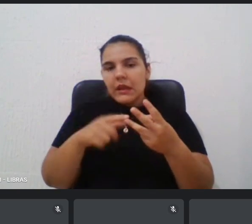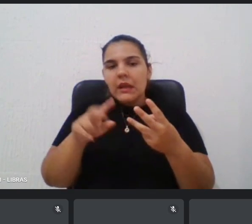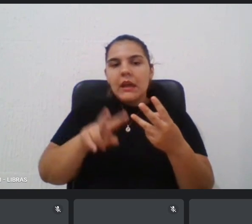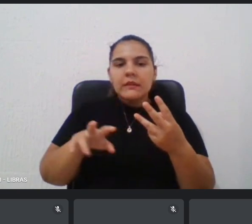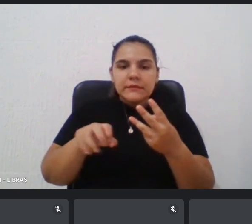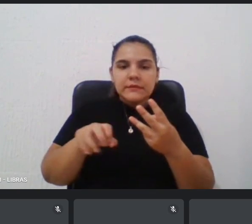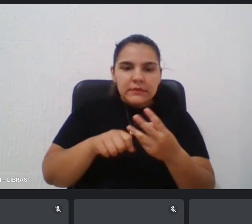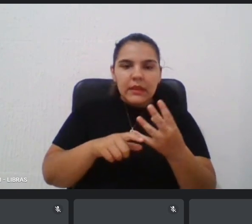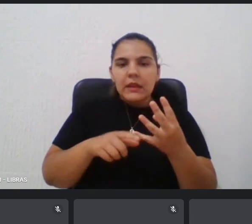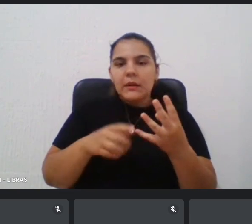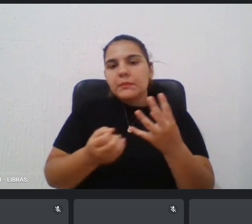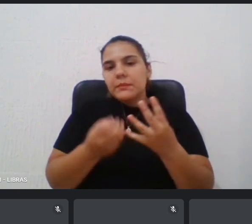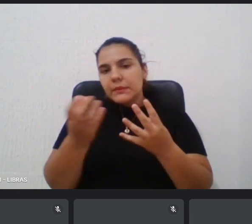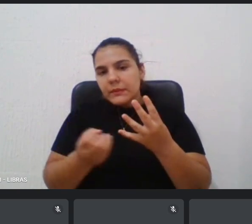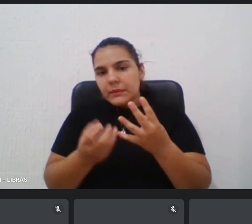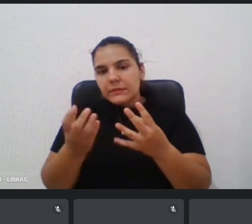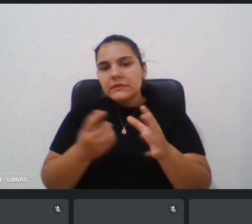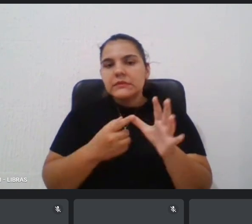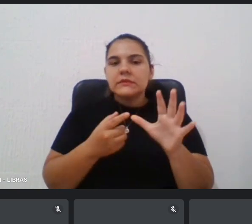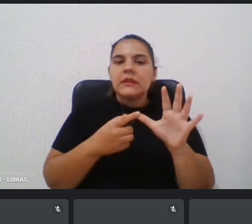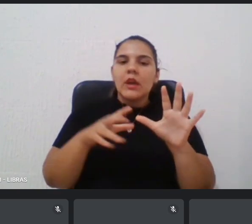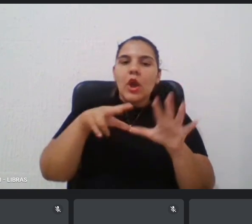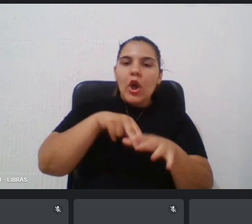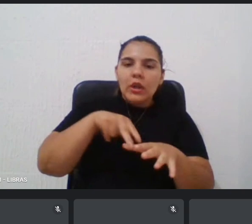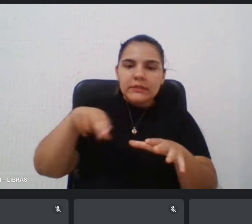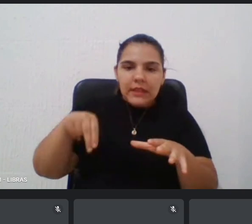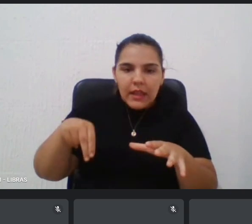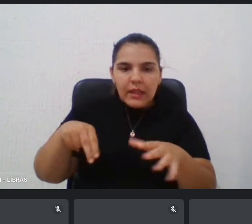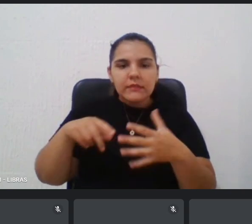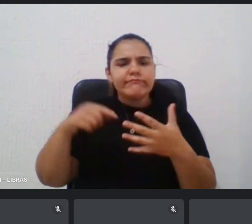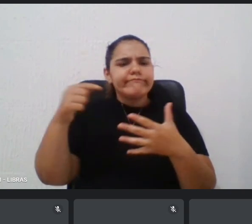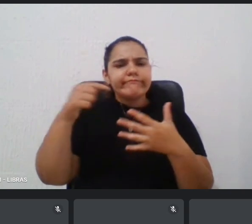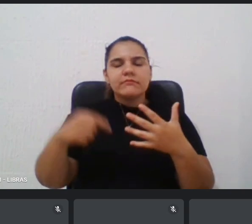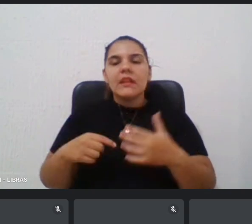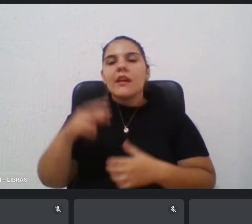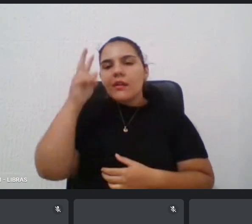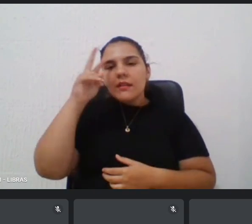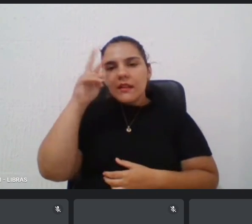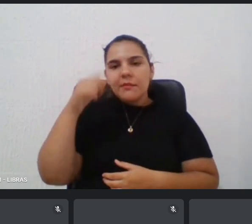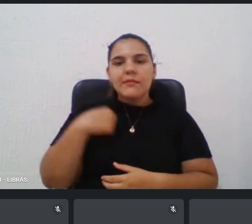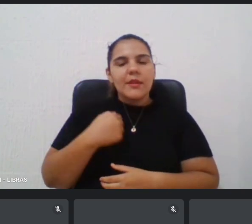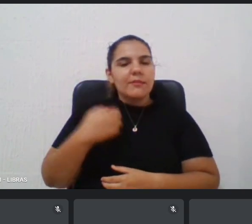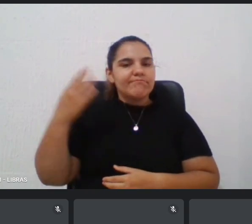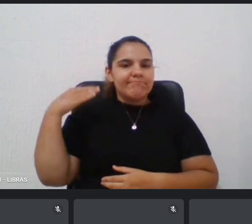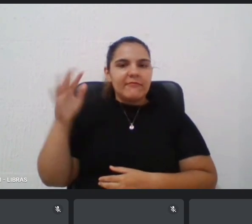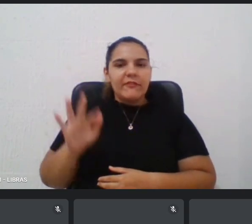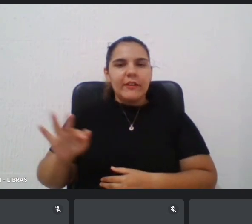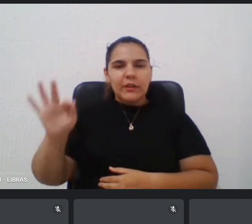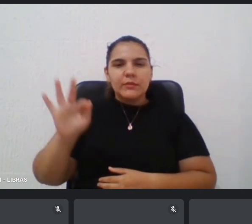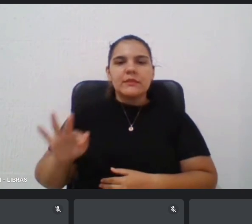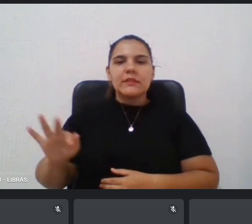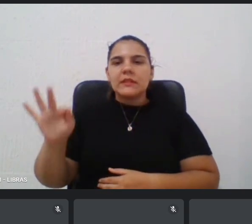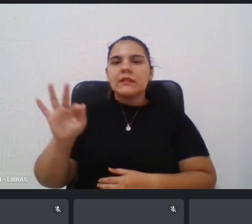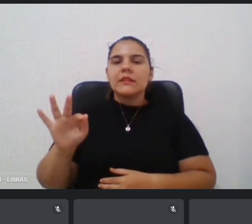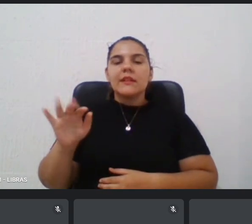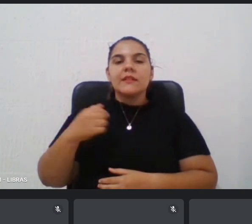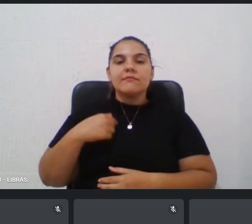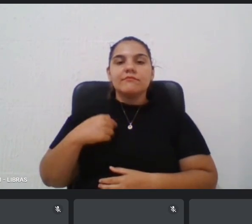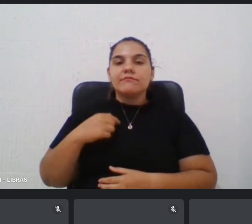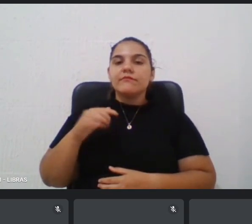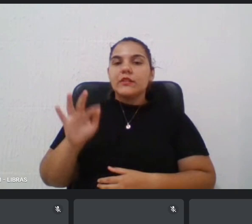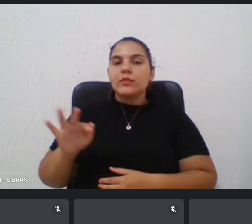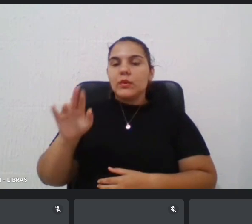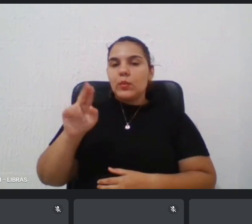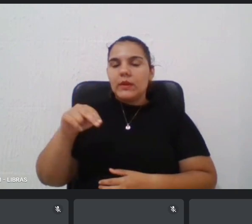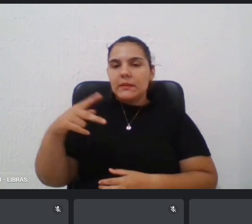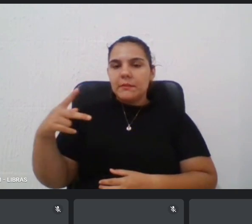eu volto, por exemplo, para um filme que eu fiz quando eu ainda estava na faculdade, quando eu estava lá na ONP fazendo curso de audiovisual, que eu fui no abrigo,